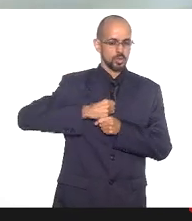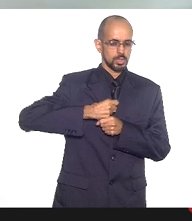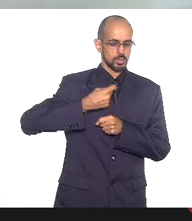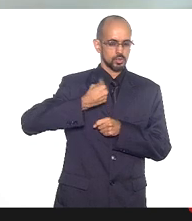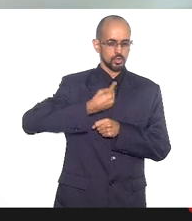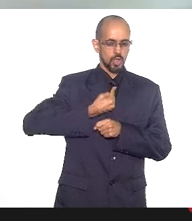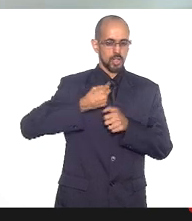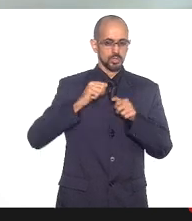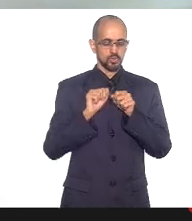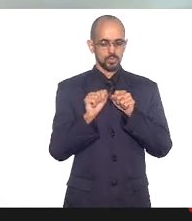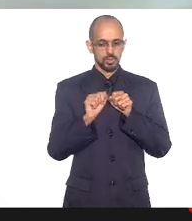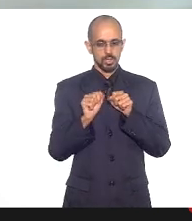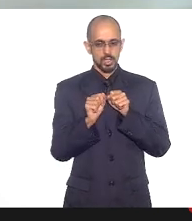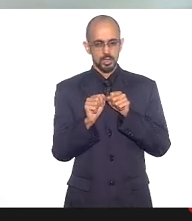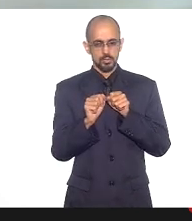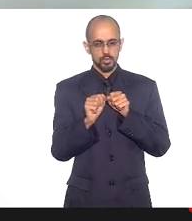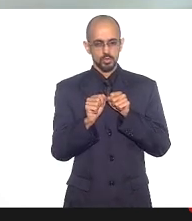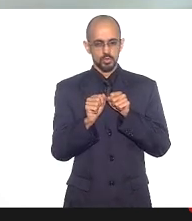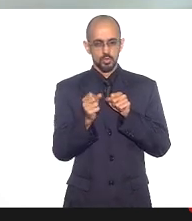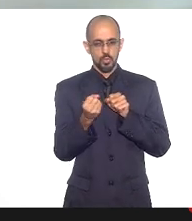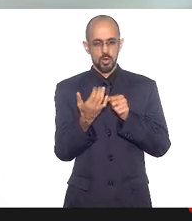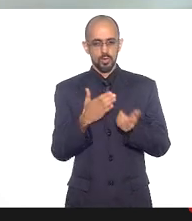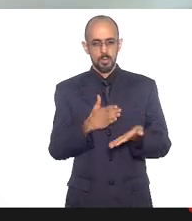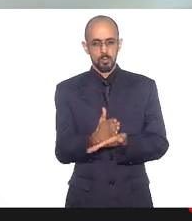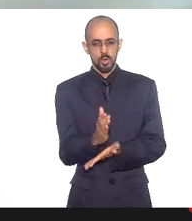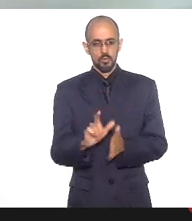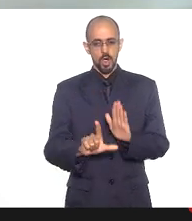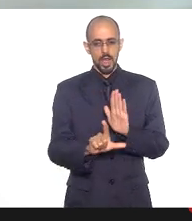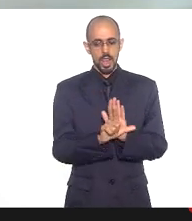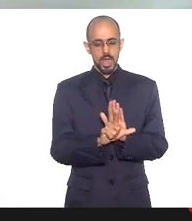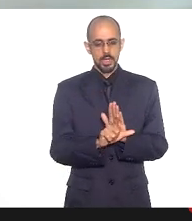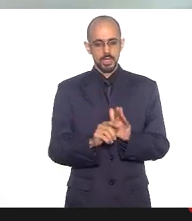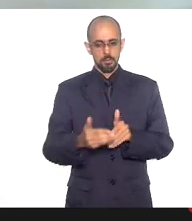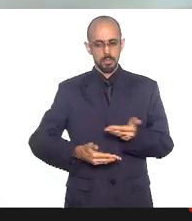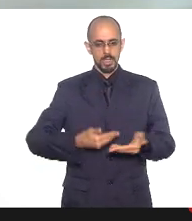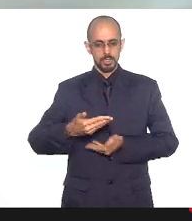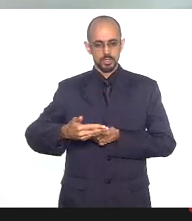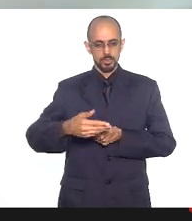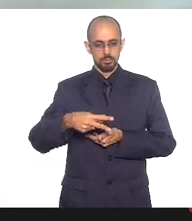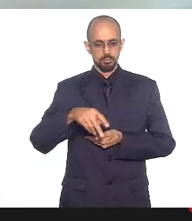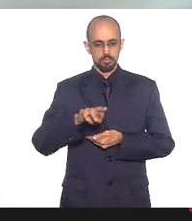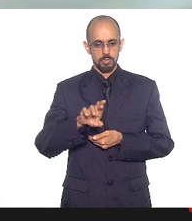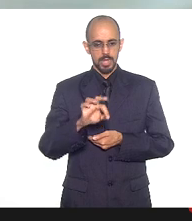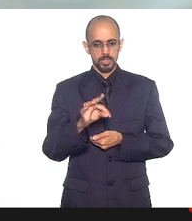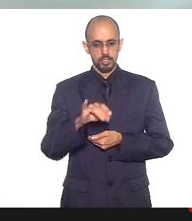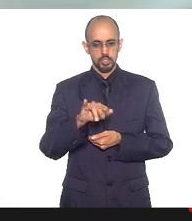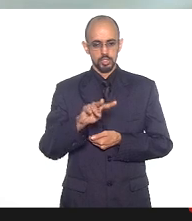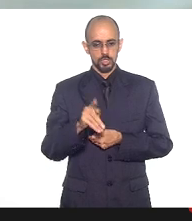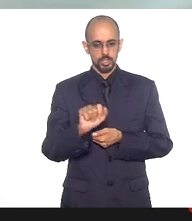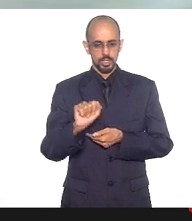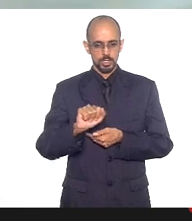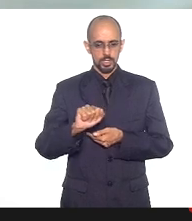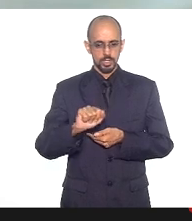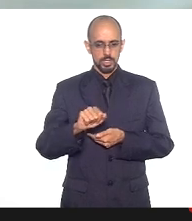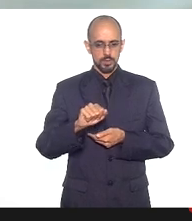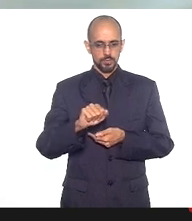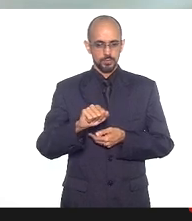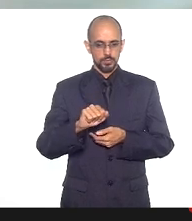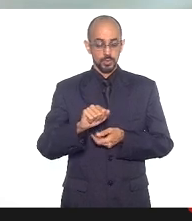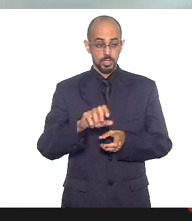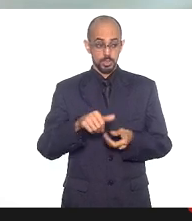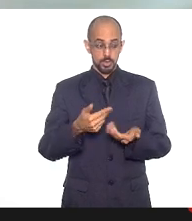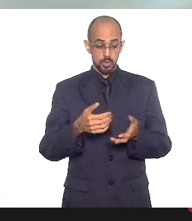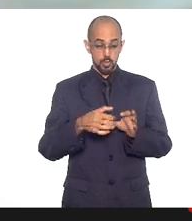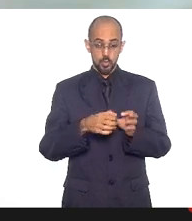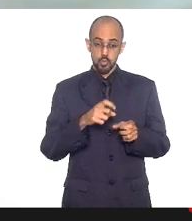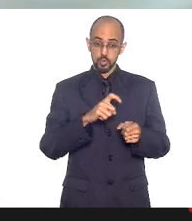fizemos à época da aprovação da lei da partilha, que o subsídio, grosso